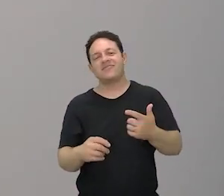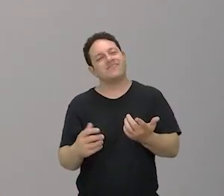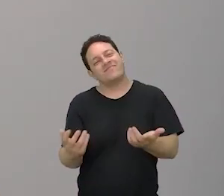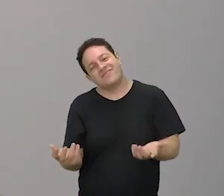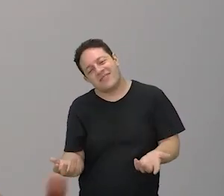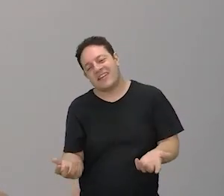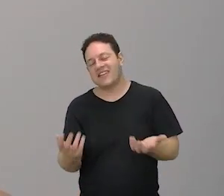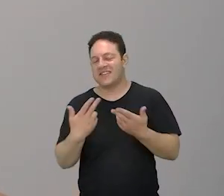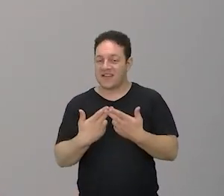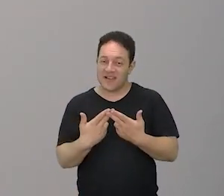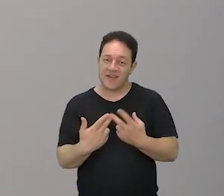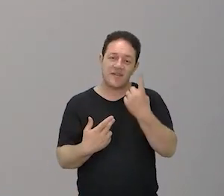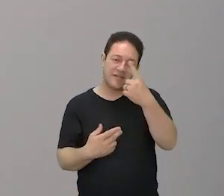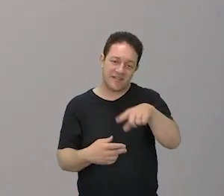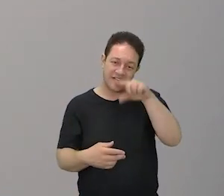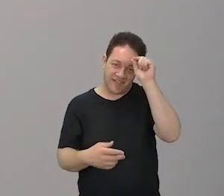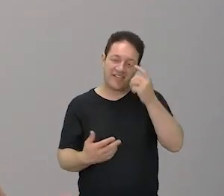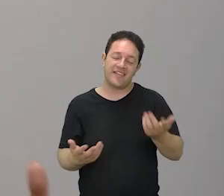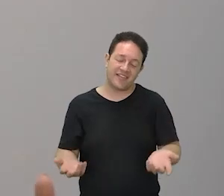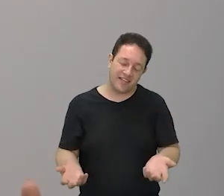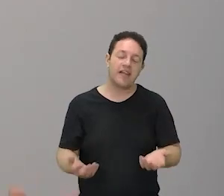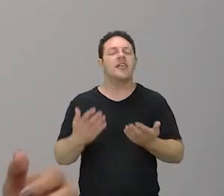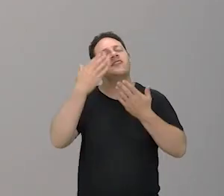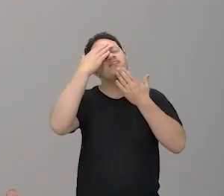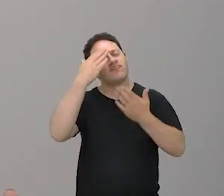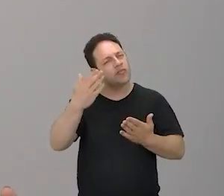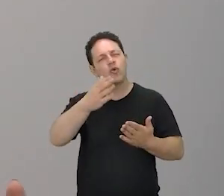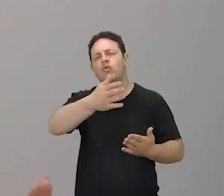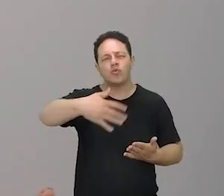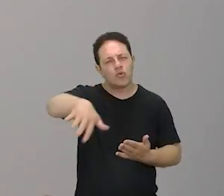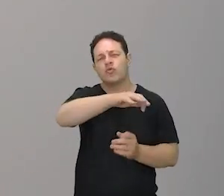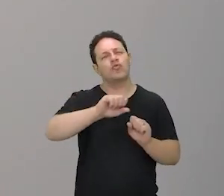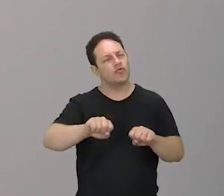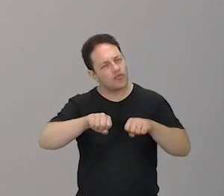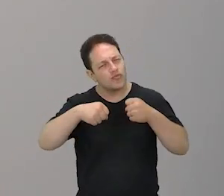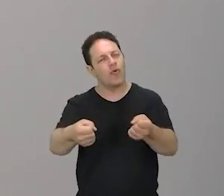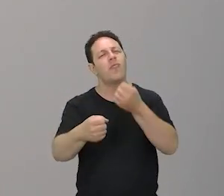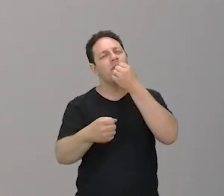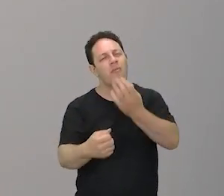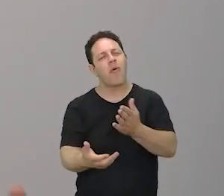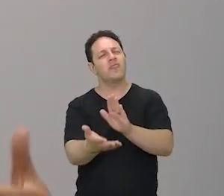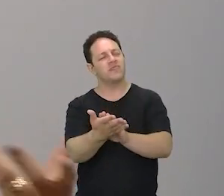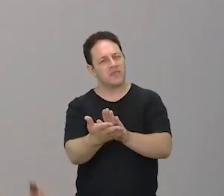apresentados no momento lá da escolha. Então, agradeço a todos e